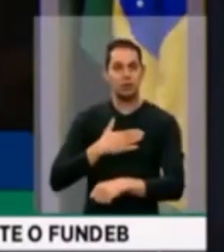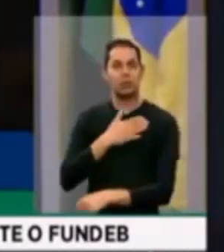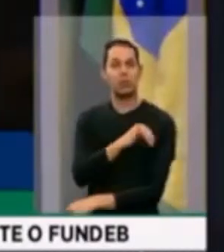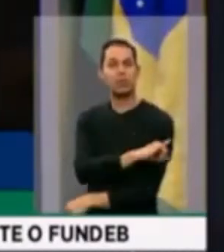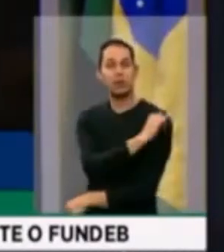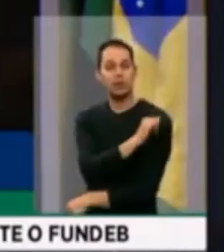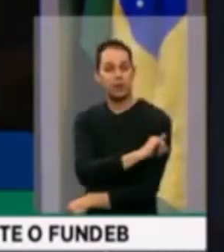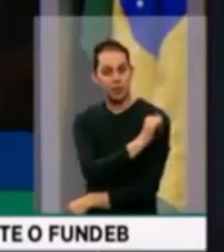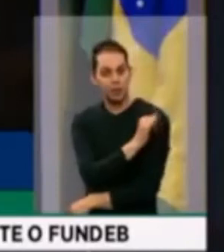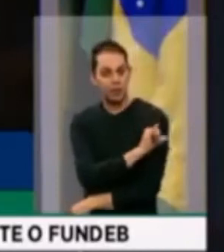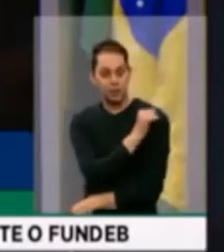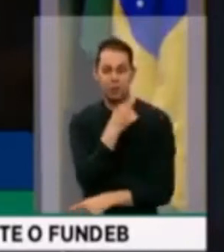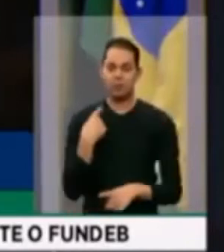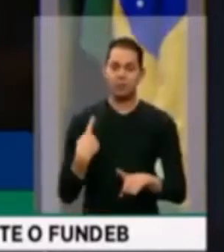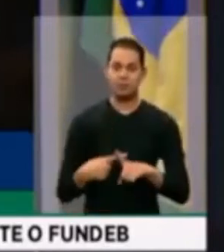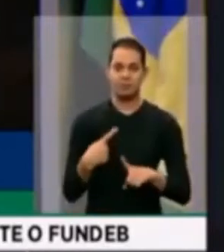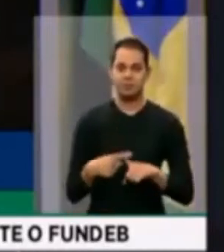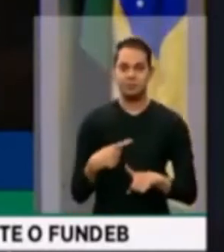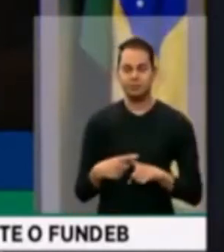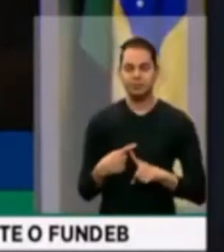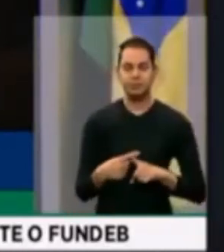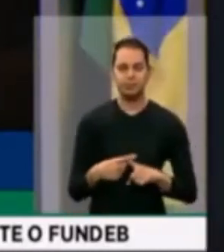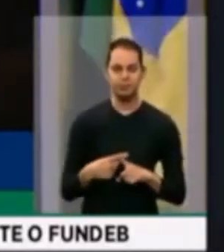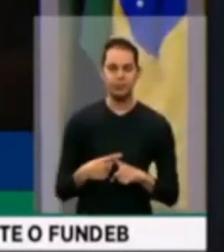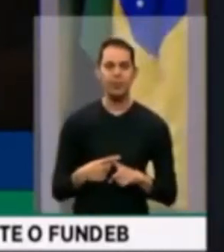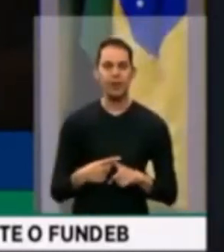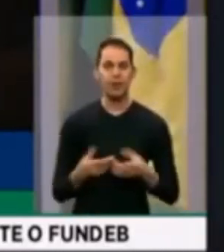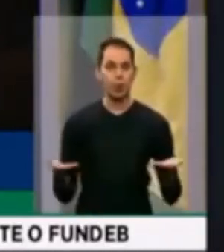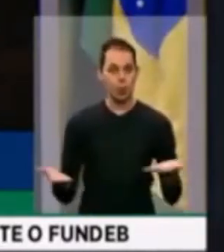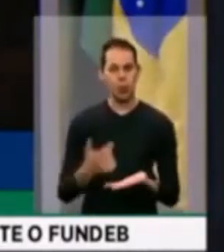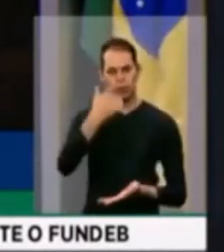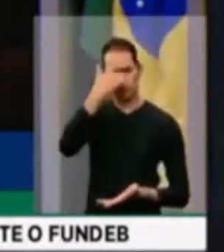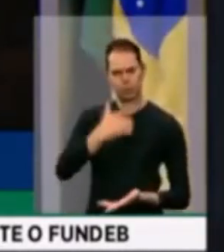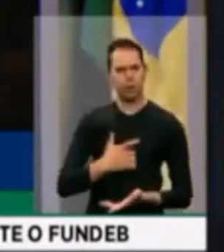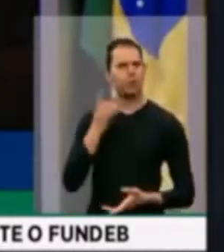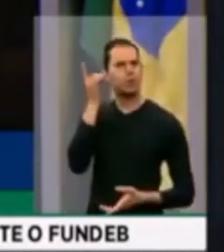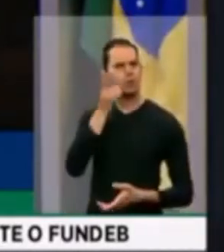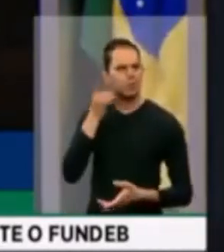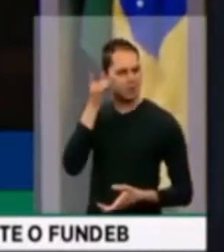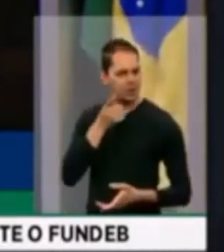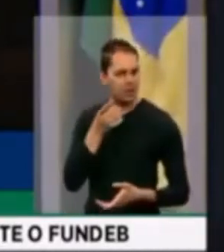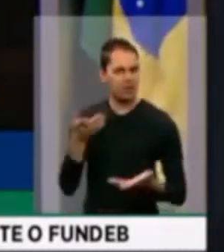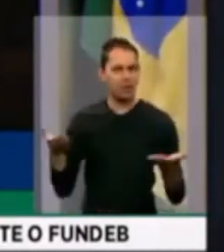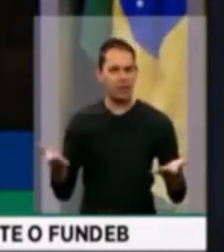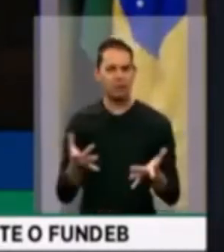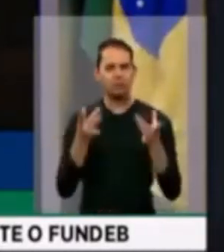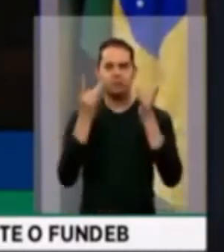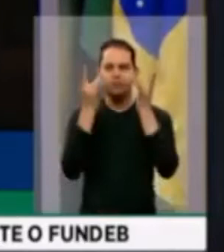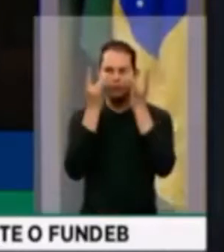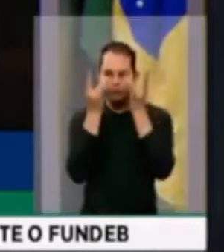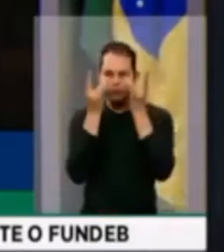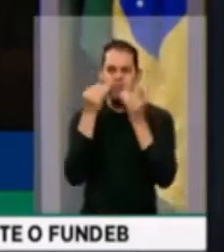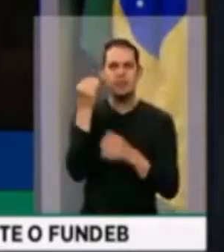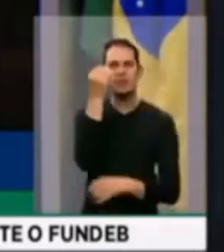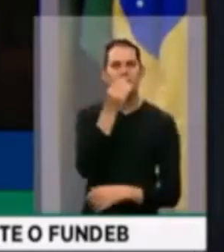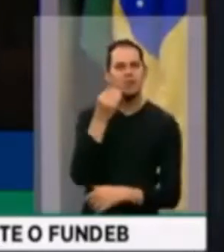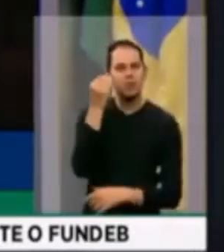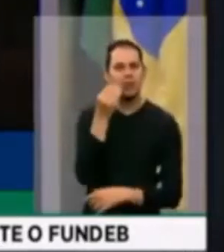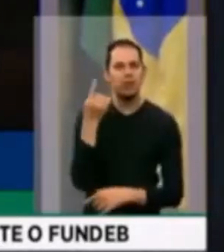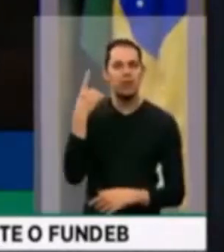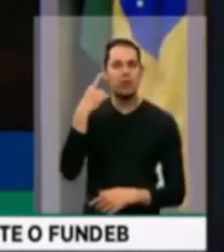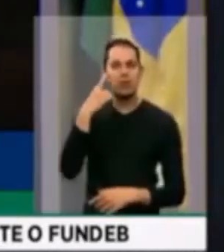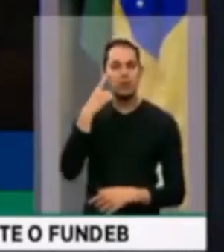Janeiro por poder estar deputada, por poder estar vivenciando um dia